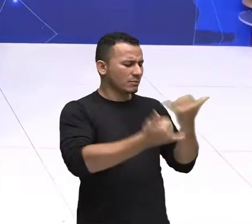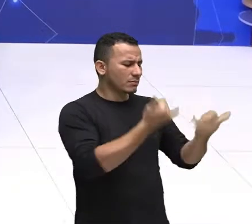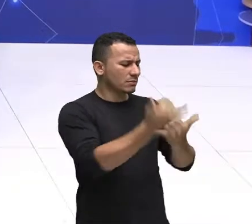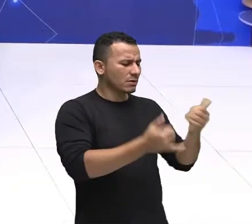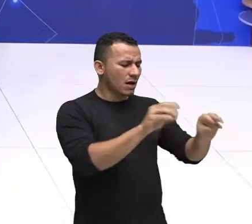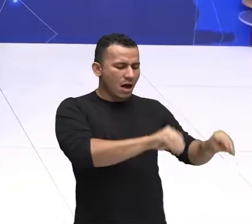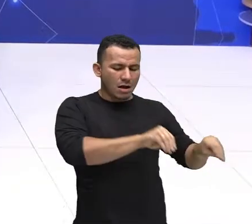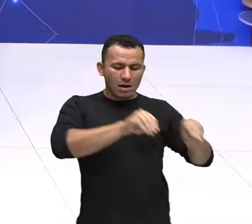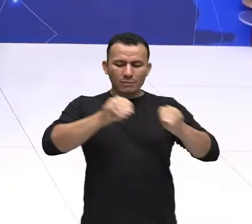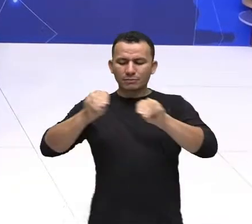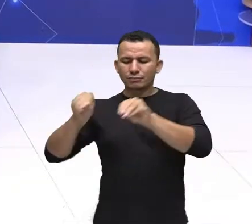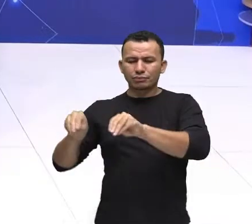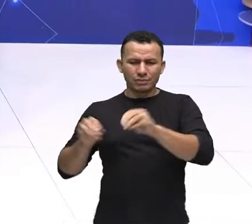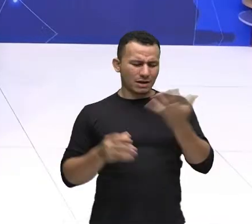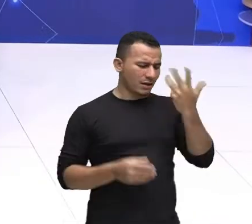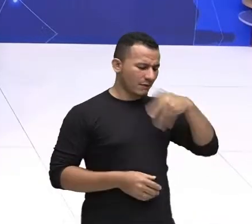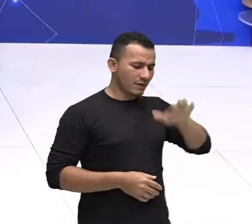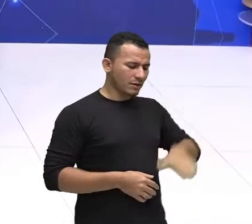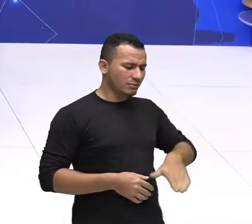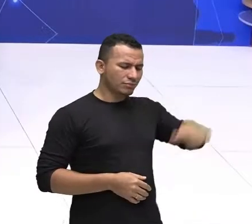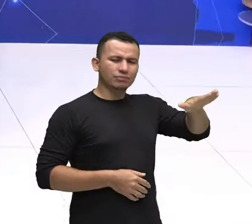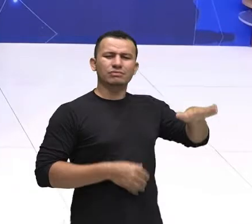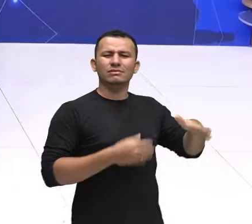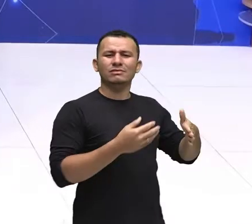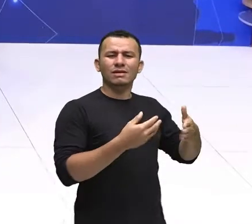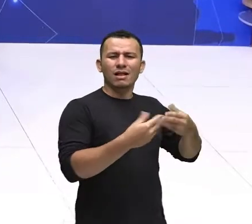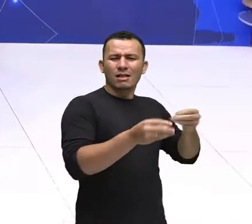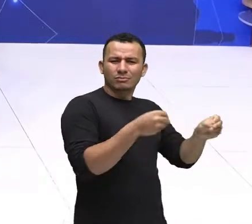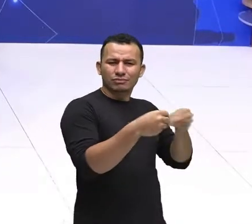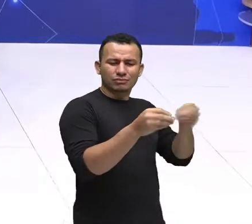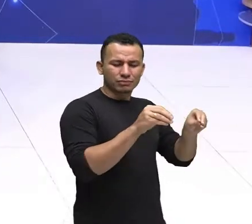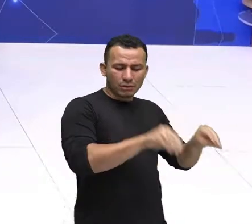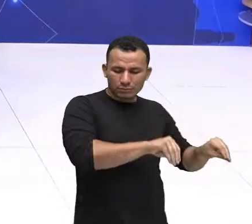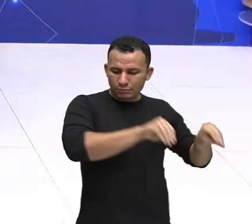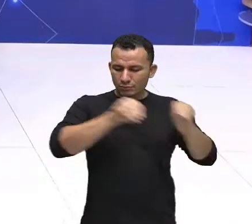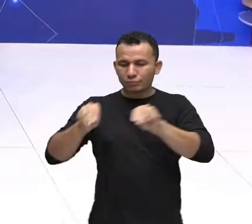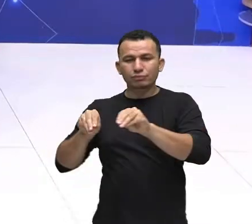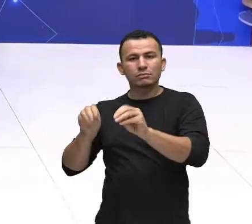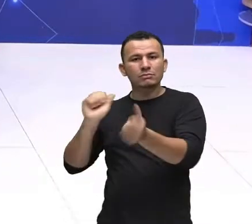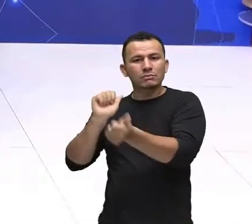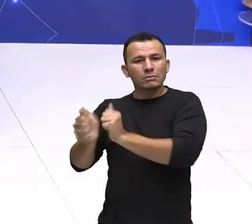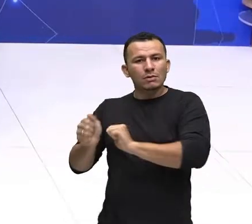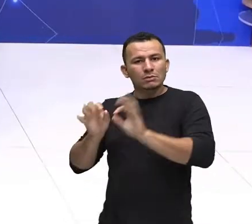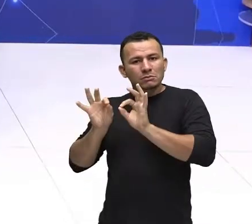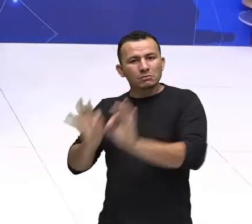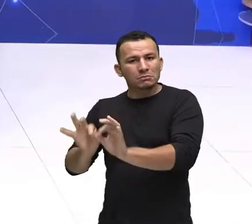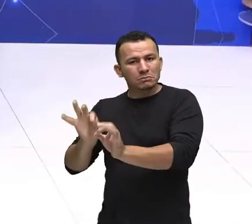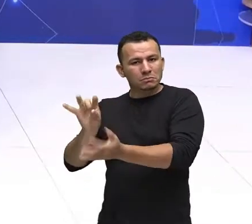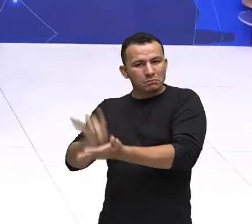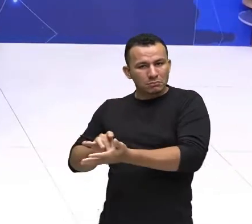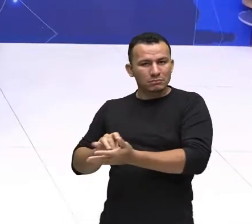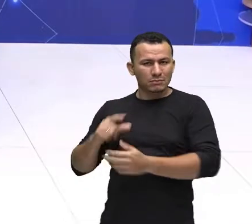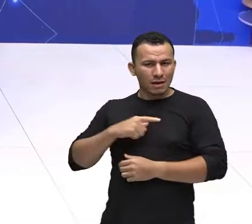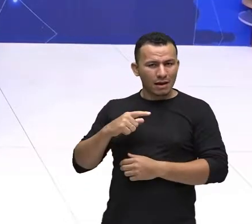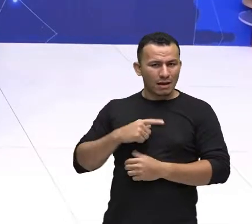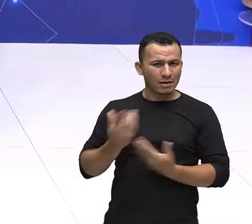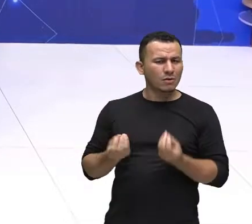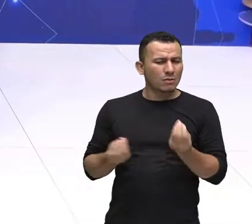brincadeiras da infância, desses jogos mais lúdicos, para algum esporte? Sim. Se a gente parar para